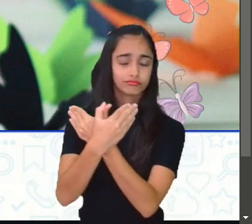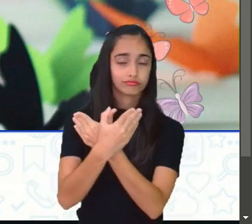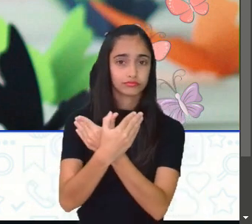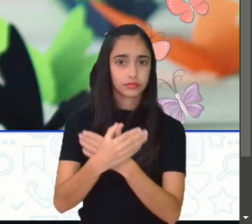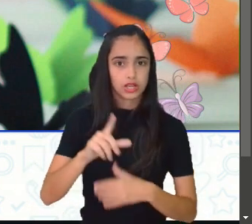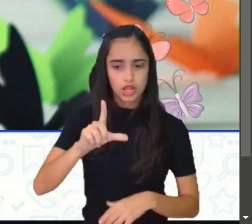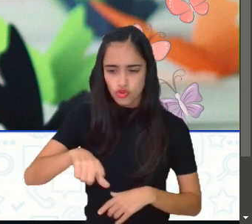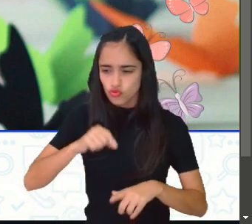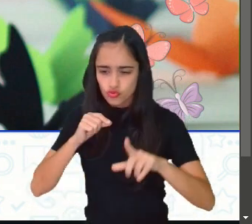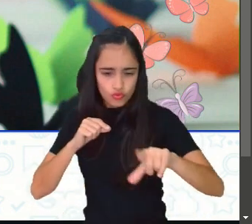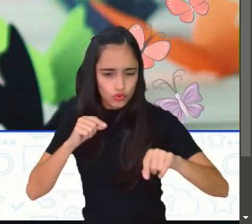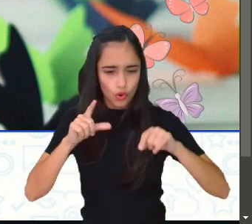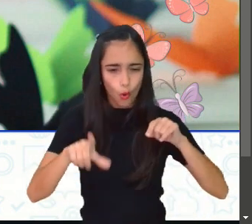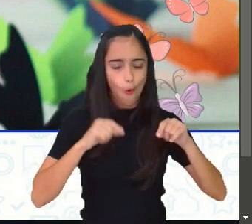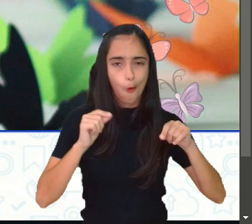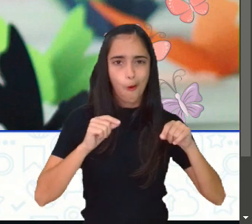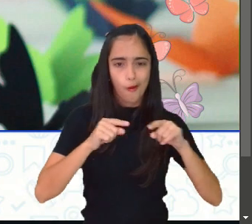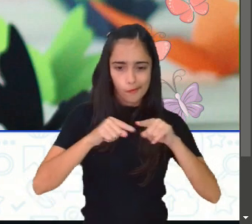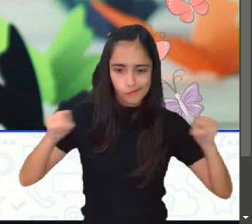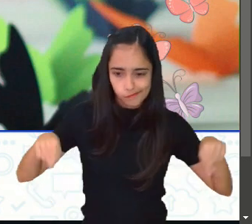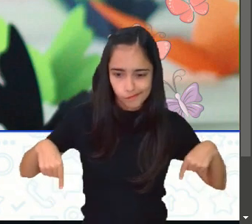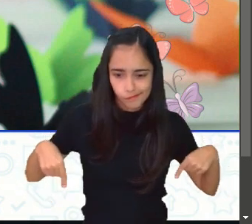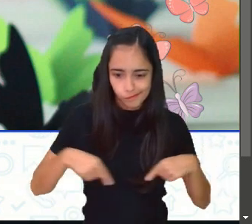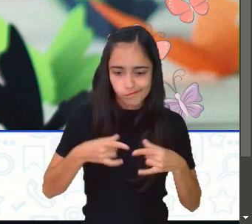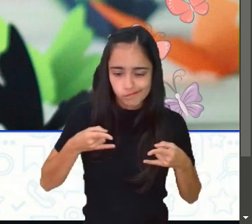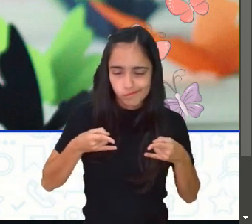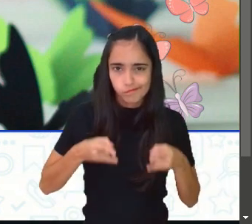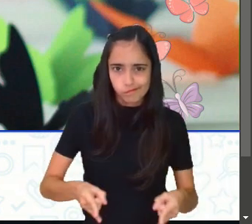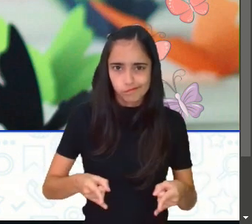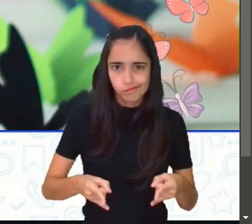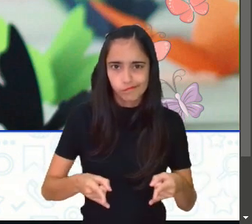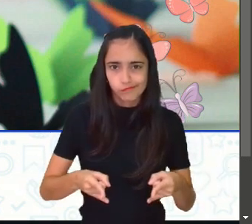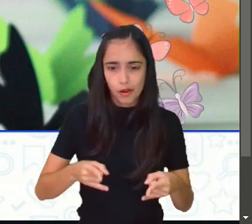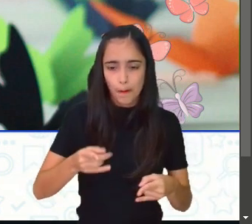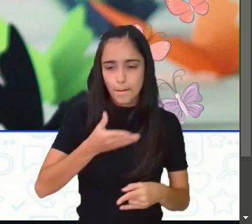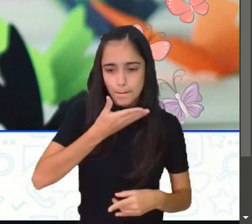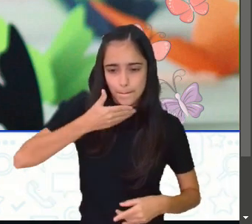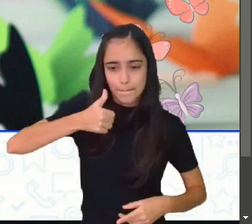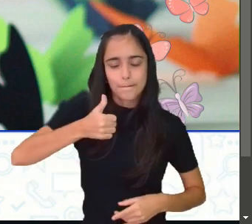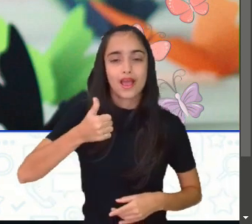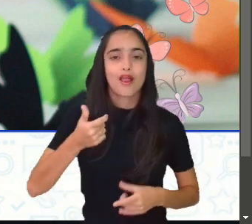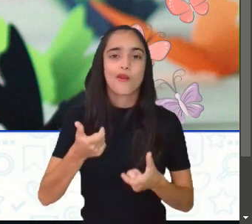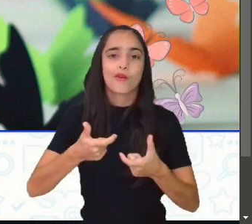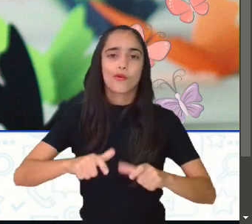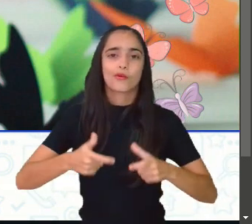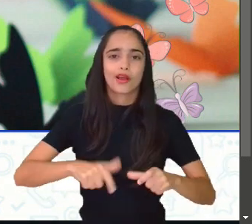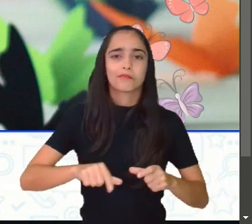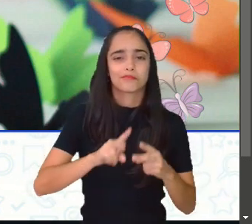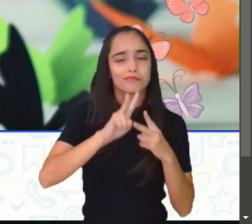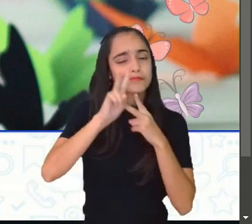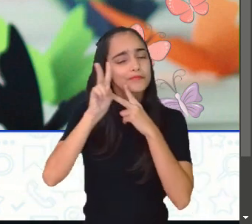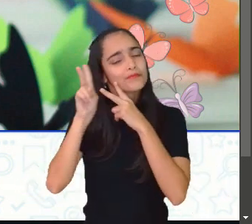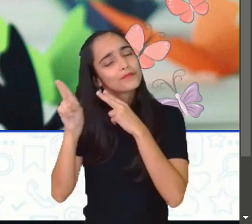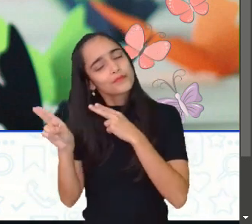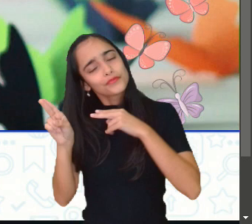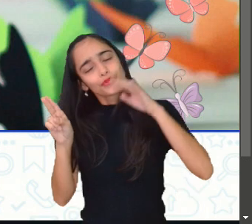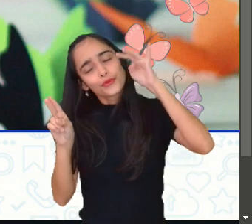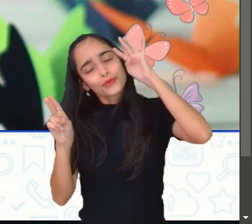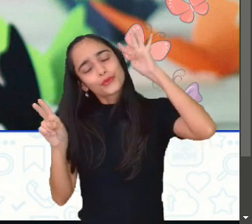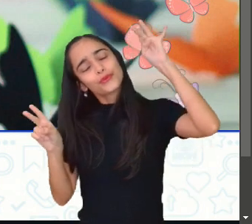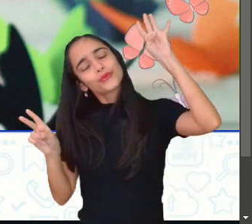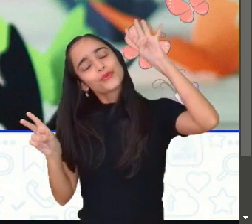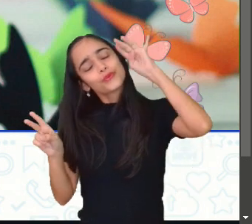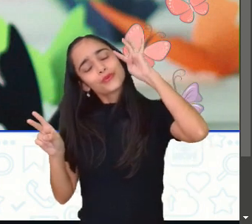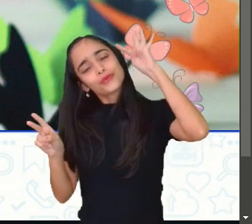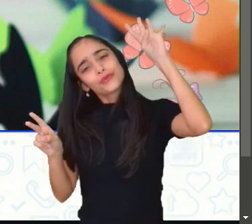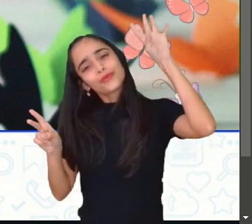quarto o melhor lugar, acima da cabeceira, de asas abertas sobre a cama. Sonhou com a borboleta, viajava